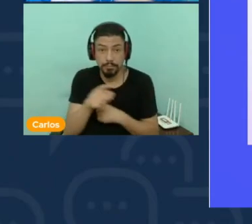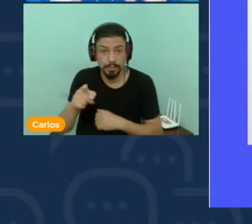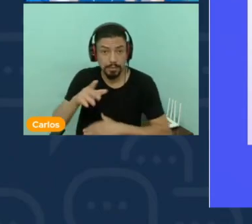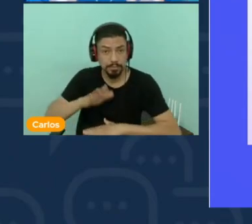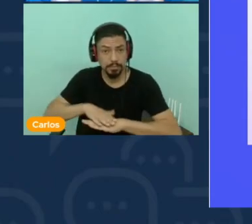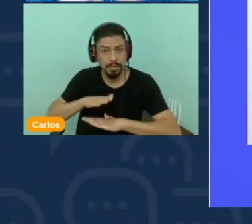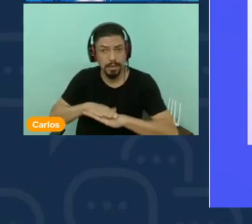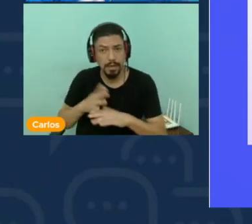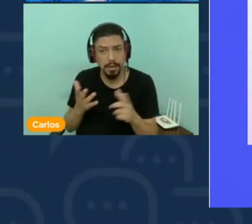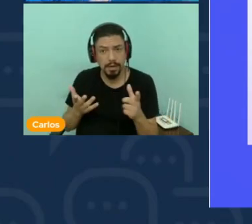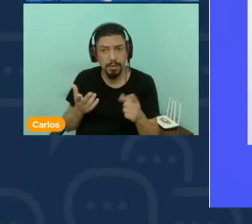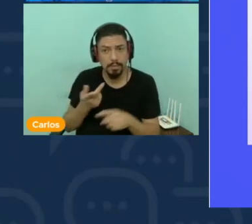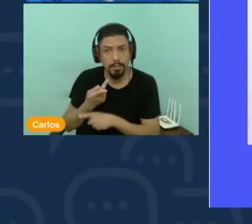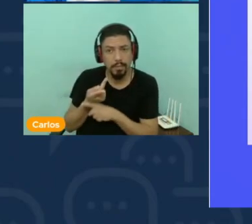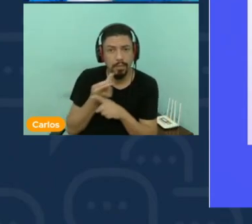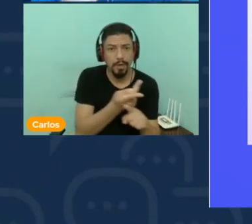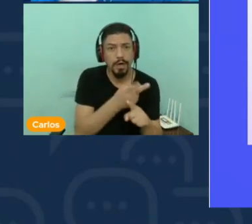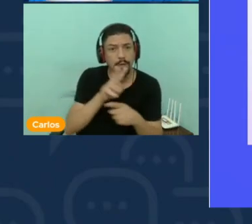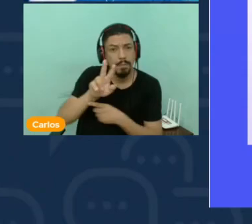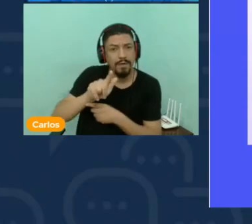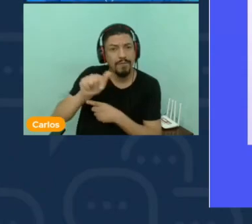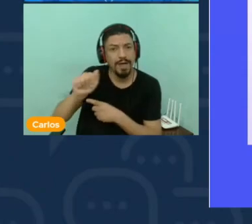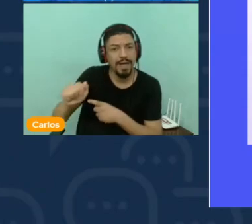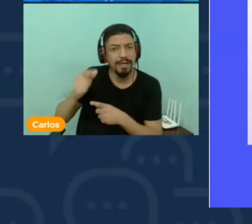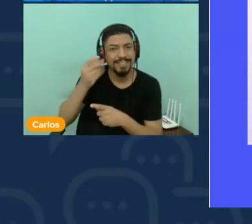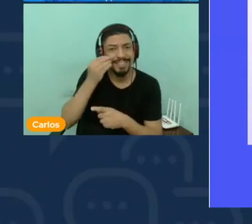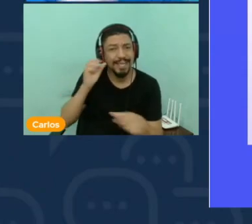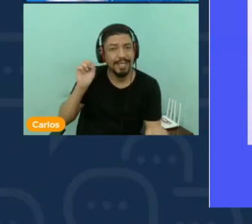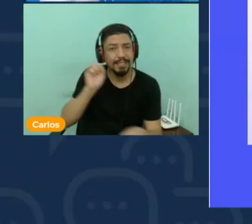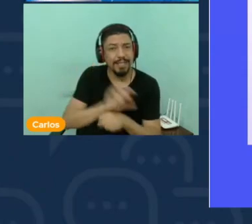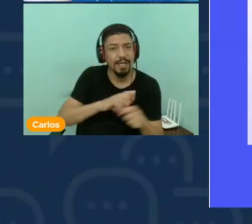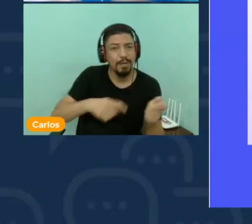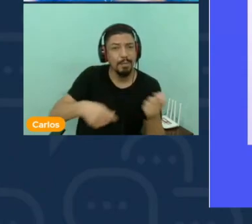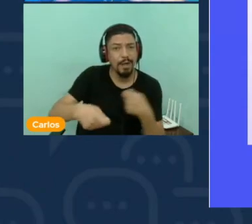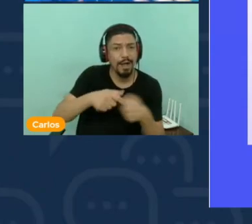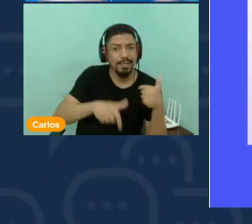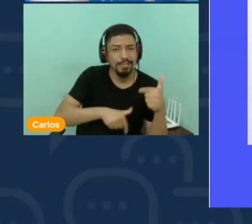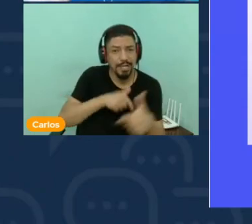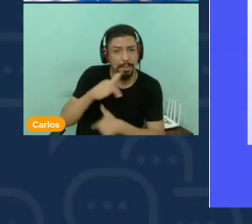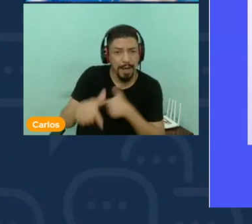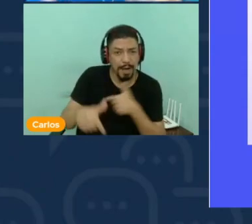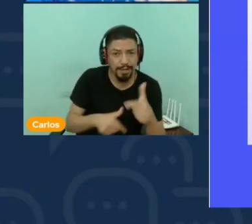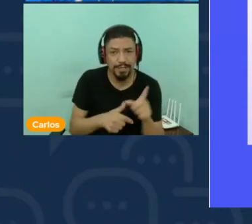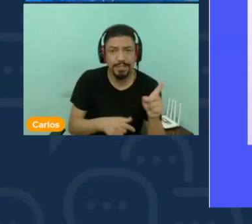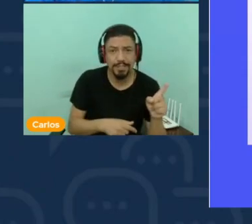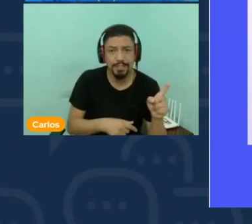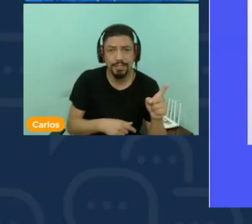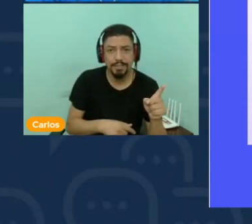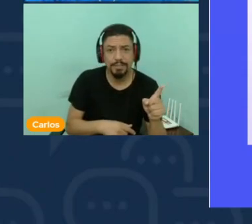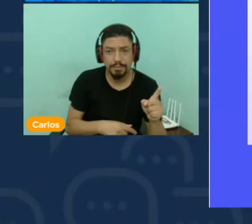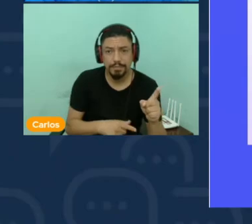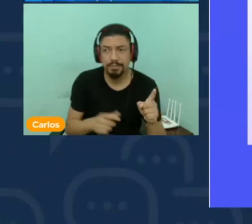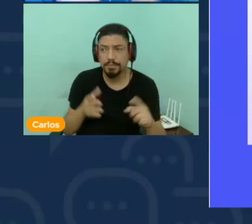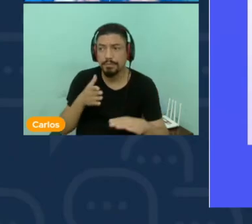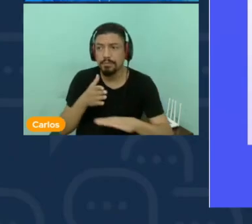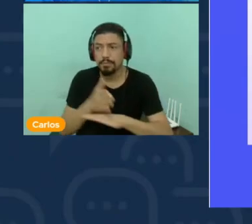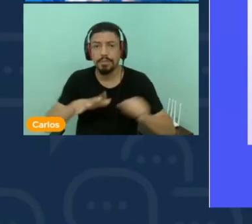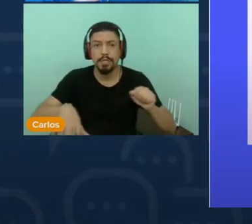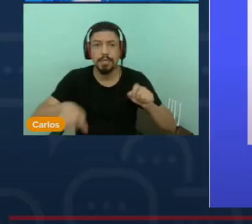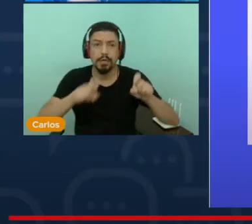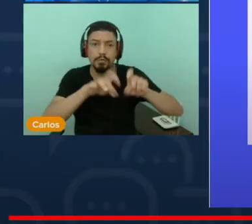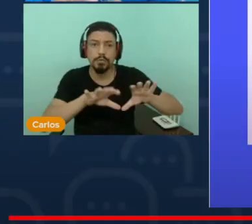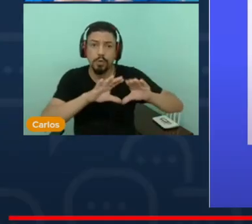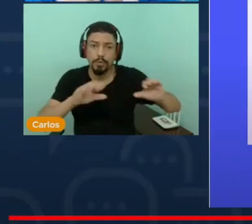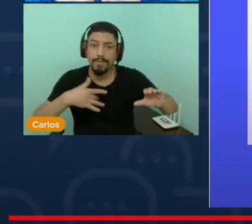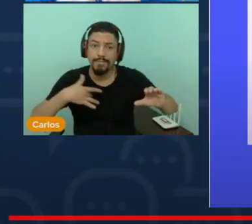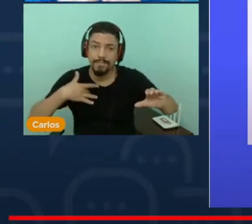está procurando alguma vaga para entrar nesse mercado, né, no mercado de computação em nuvem, vale